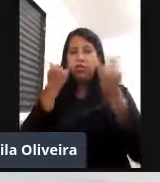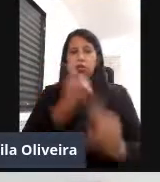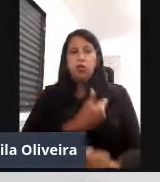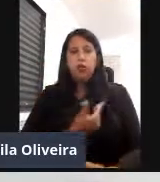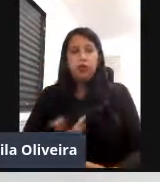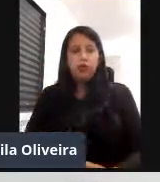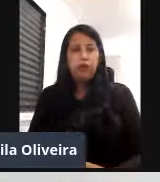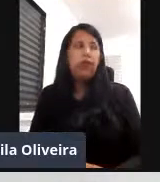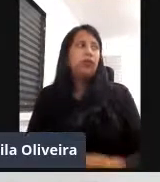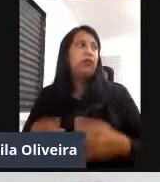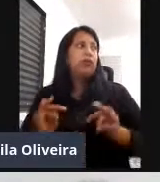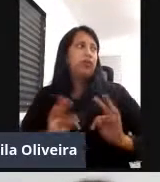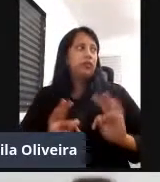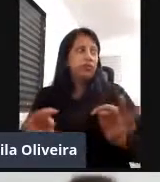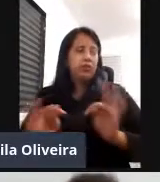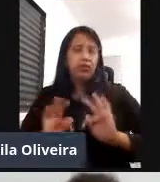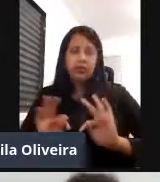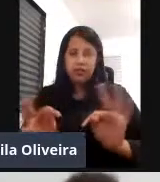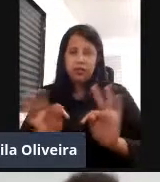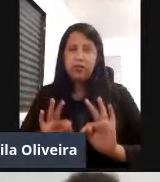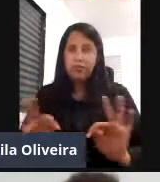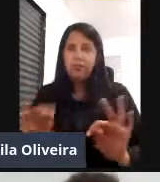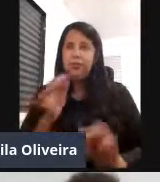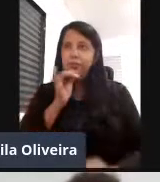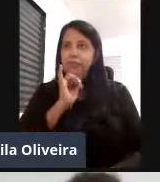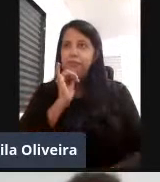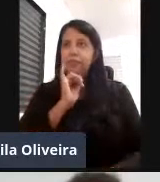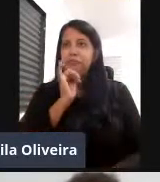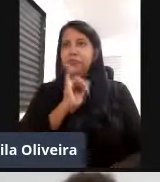ponto, que é dados governamentais aqui,